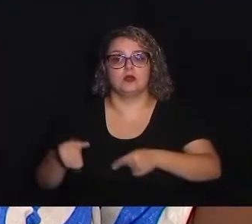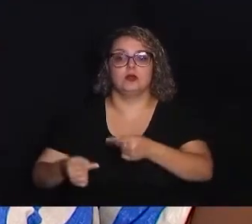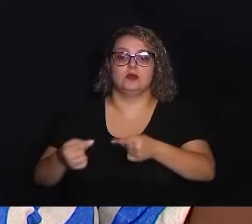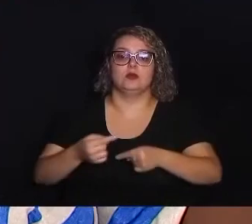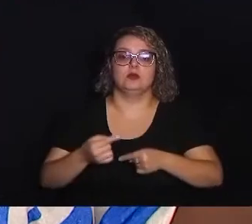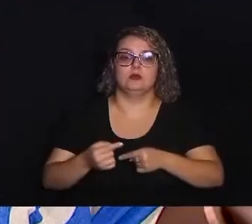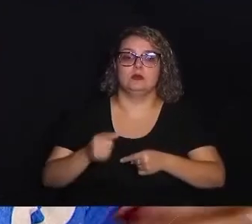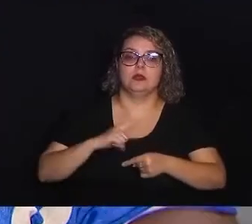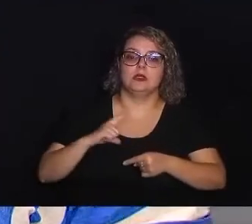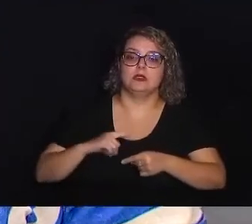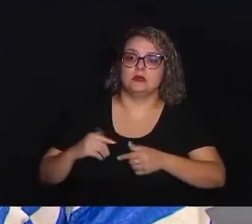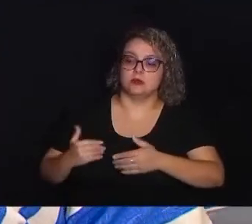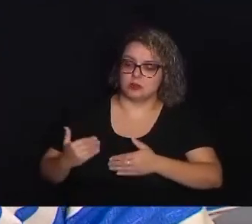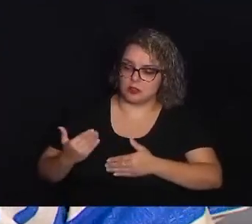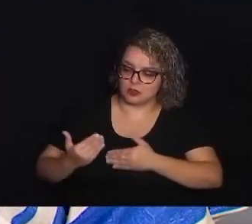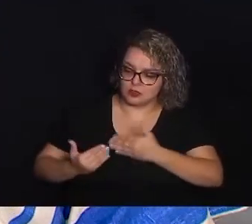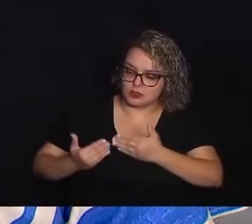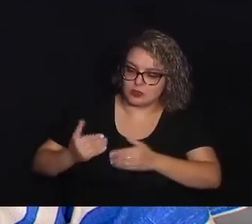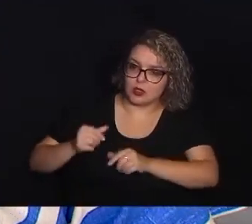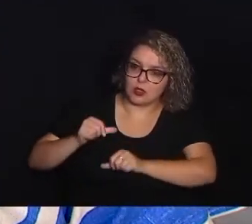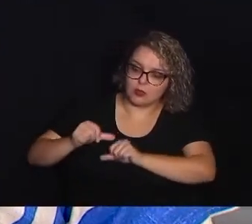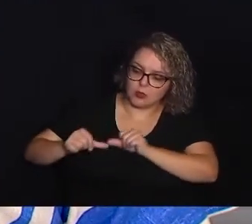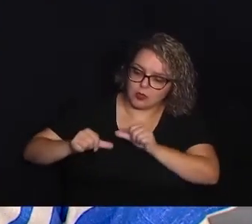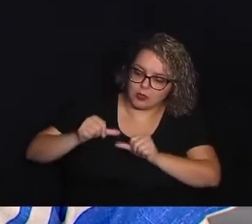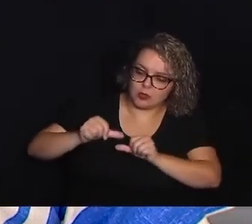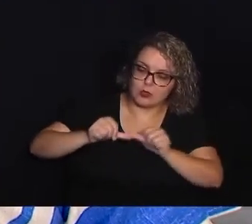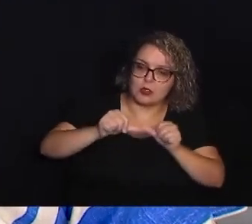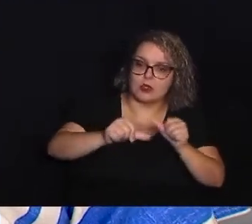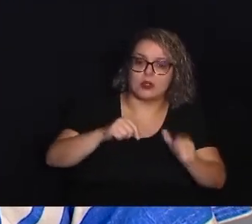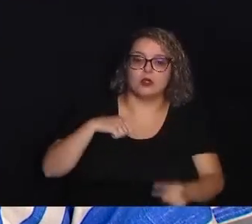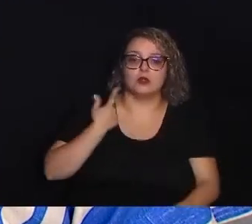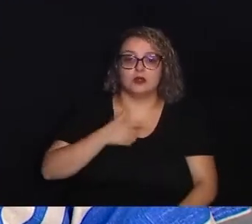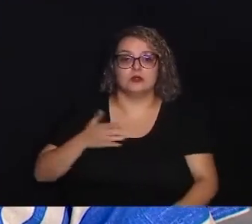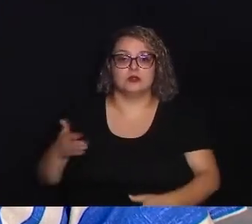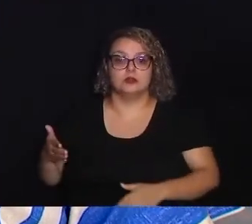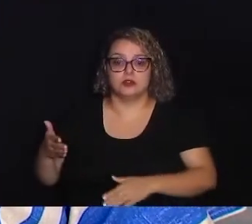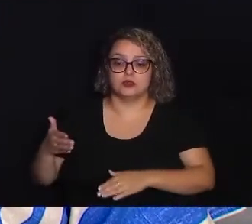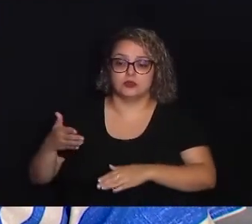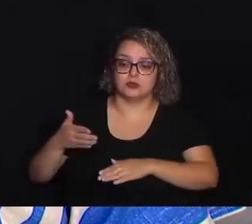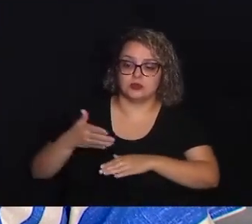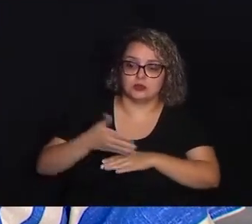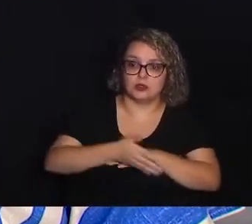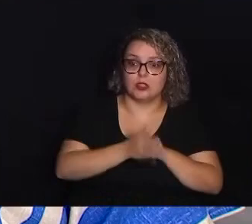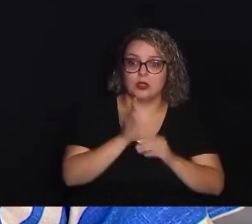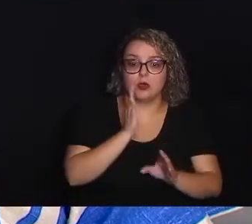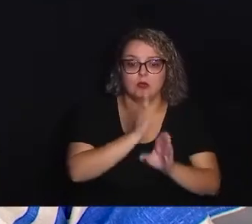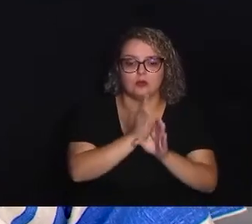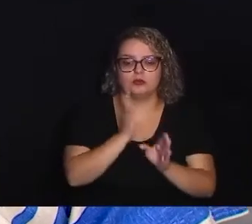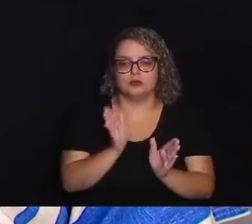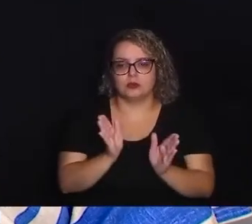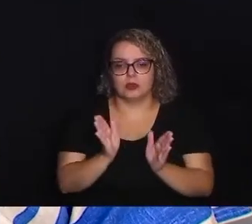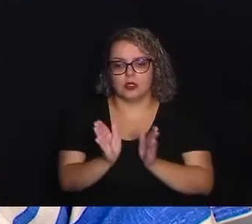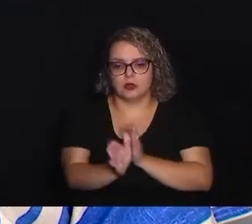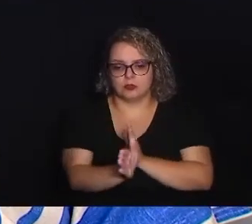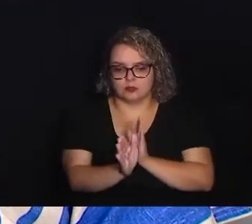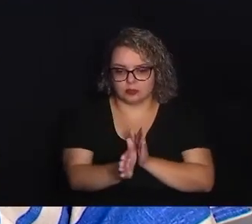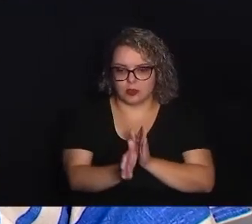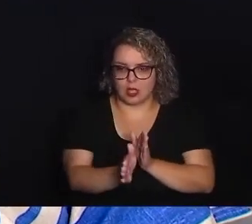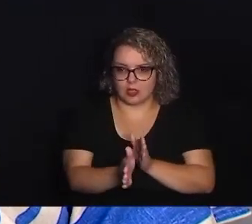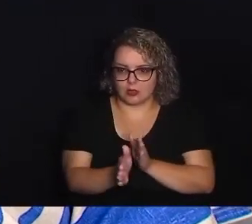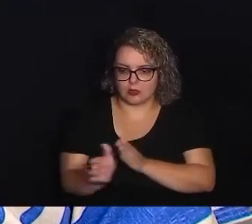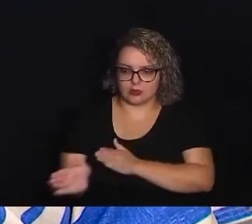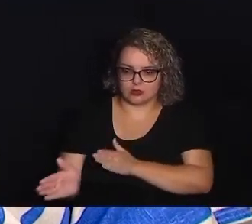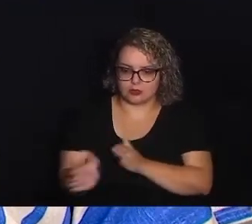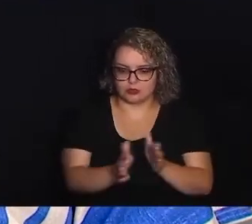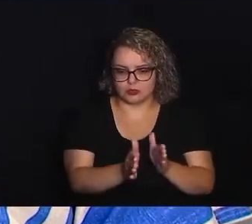horizonte mas dentro de uma travessia mesmo e nós precis n travessia encontrar um caminho